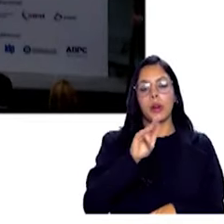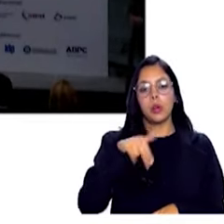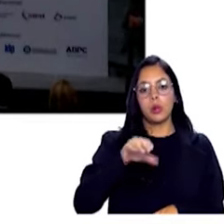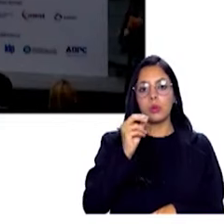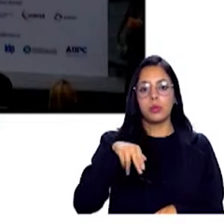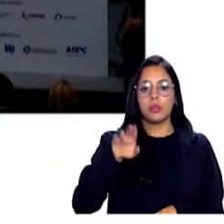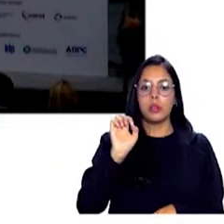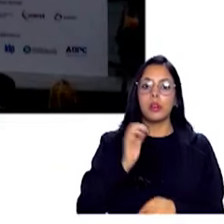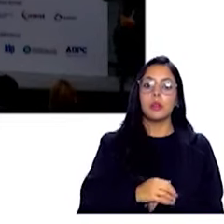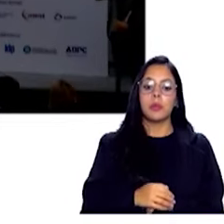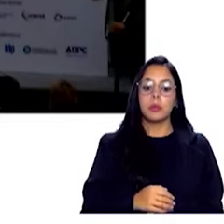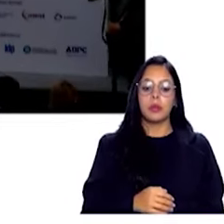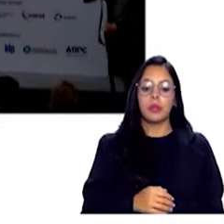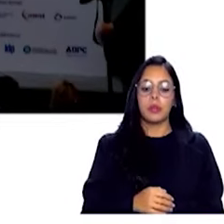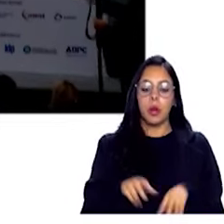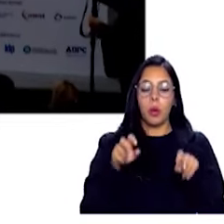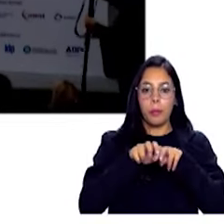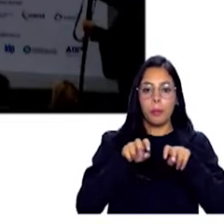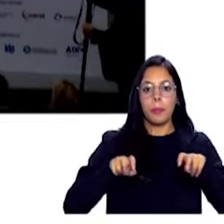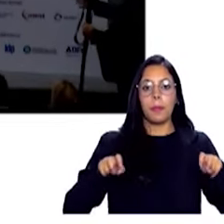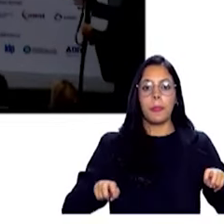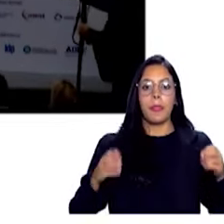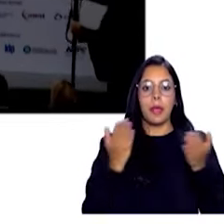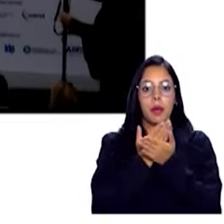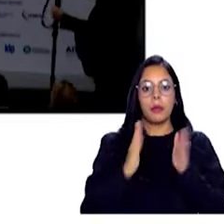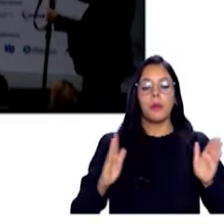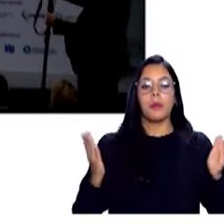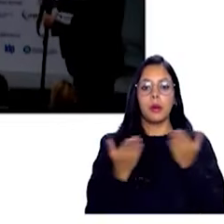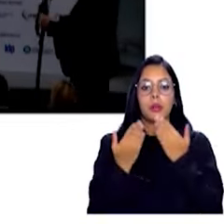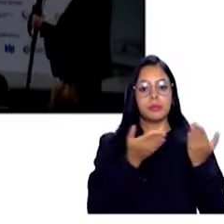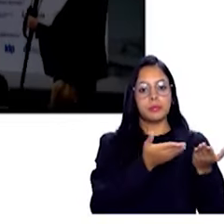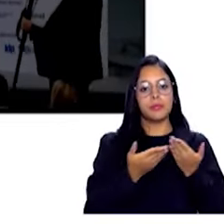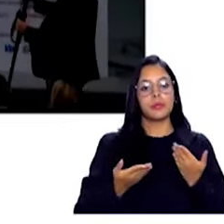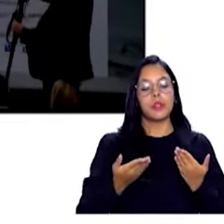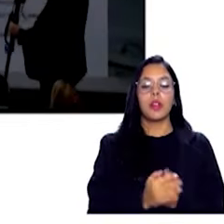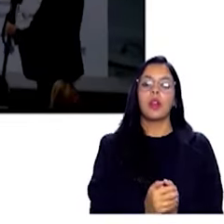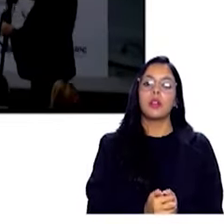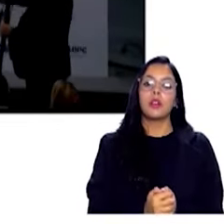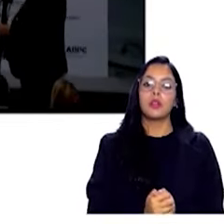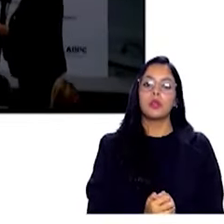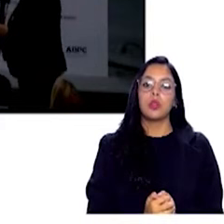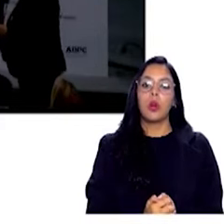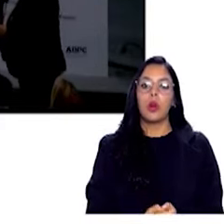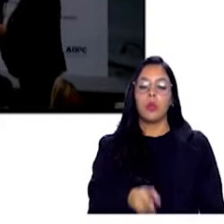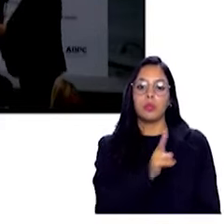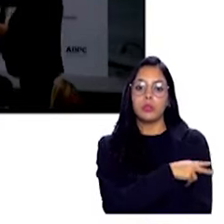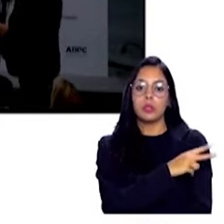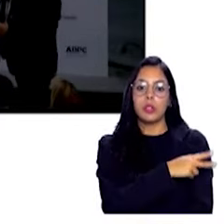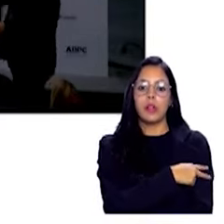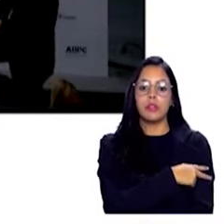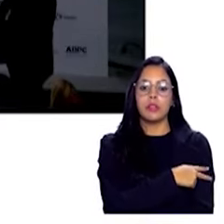isso terminamos esse painel passamos a palavra ao chefe de Cerimônia tirar uma foto